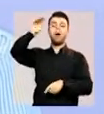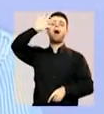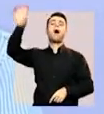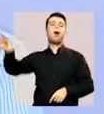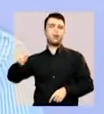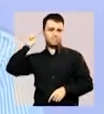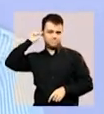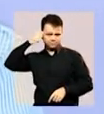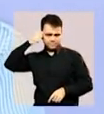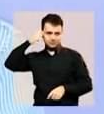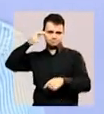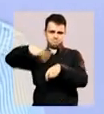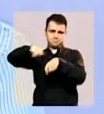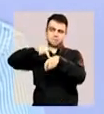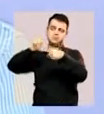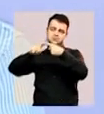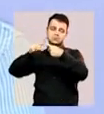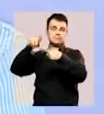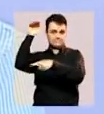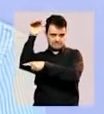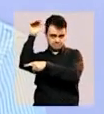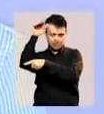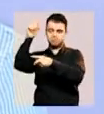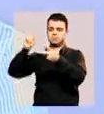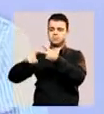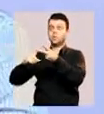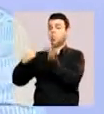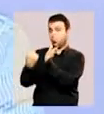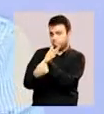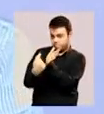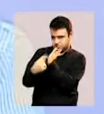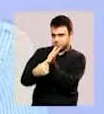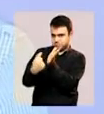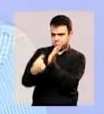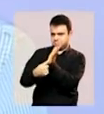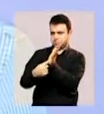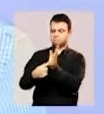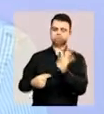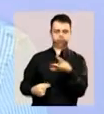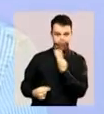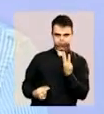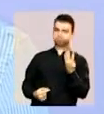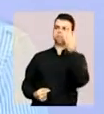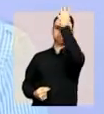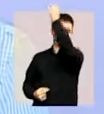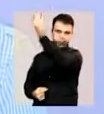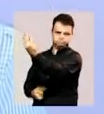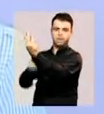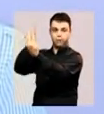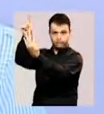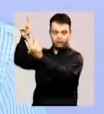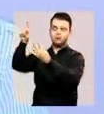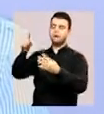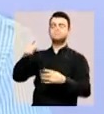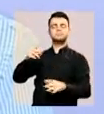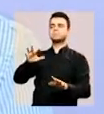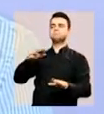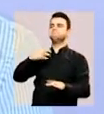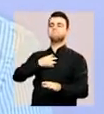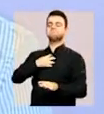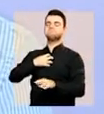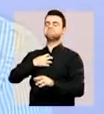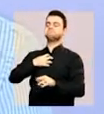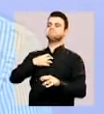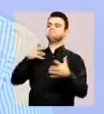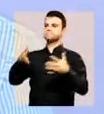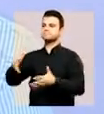Zimbábue e outra da Uganda. Então, é uma experiência totalmente, assim, uma experiência diferente, sabe? É